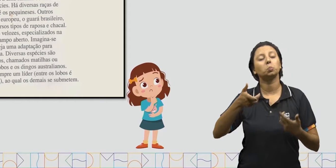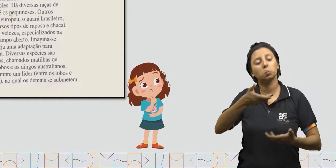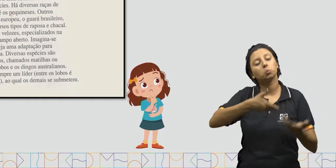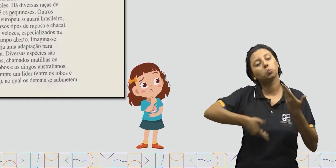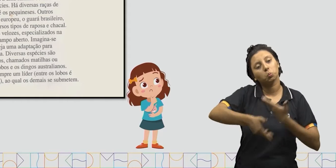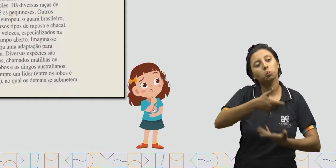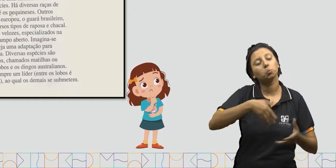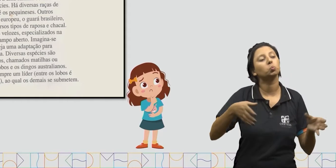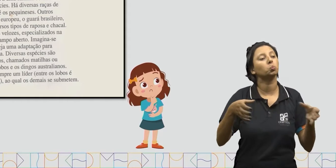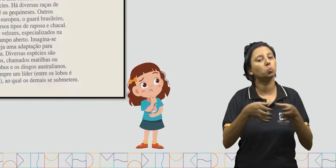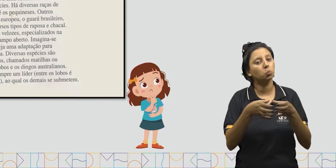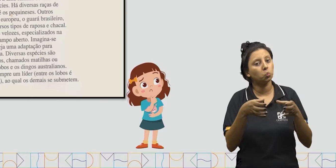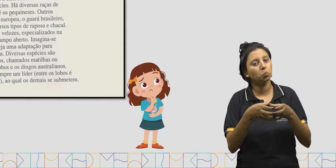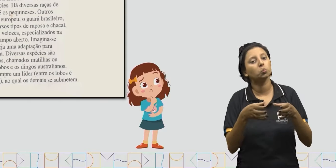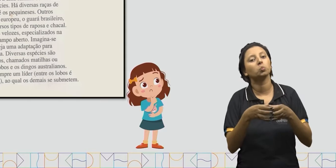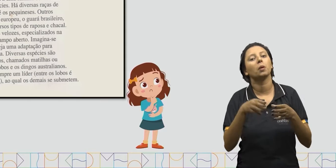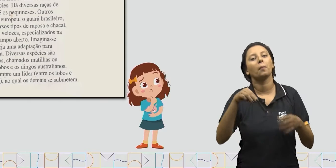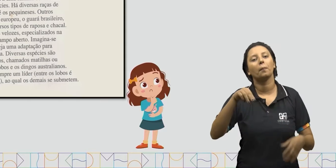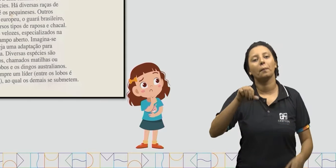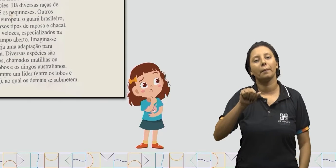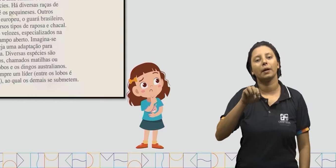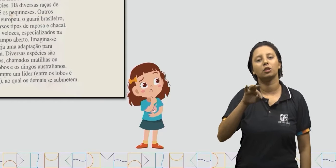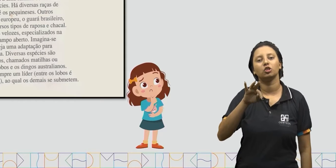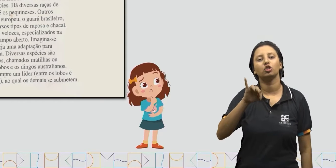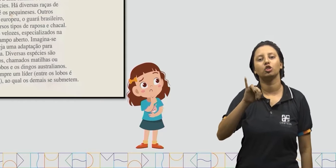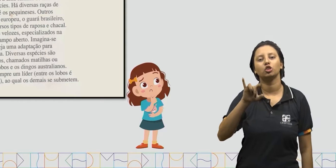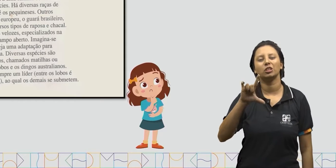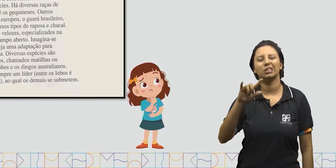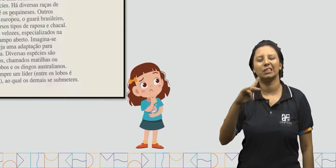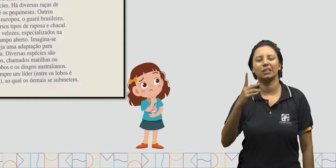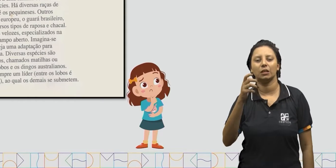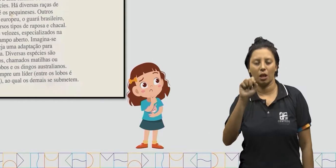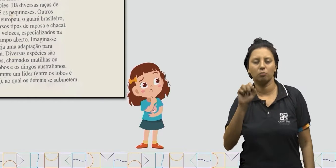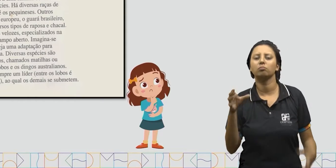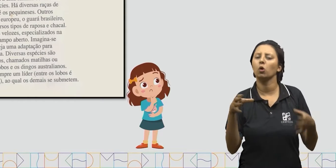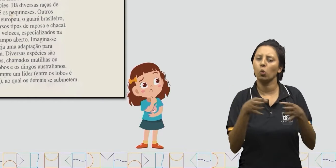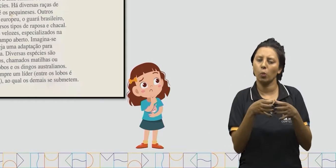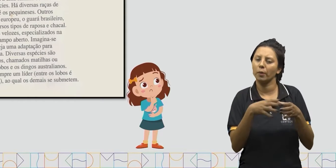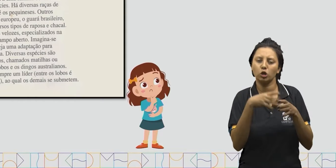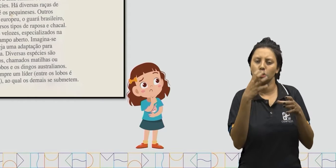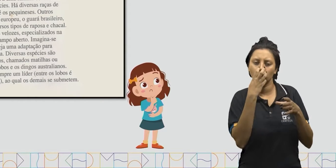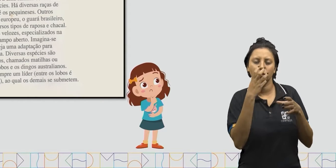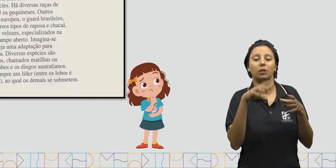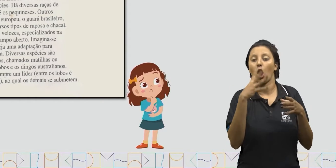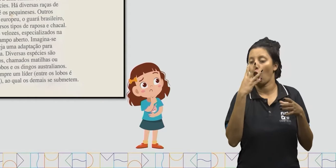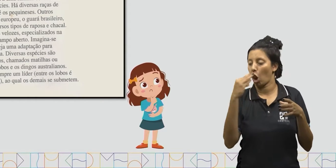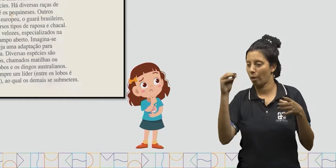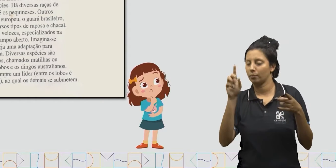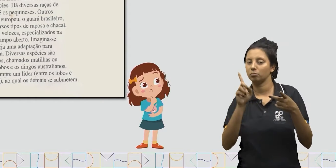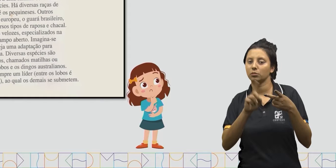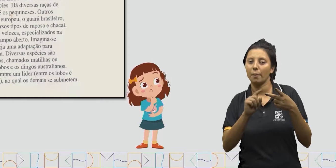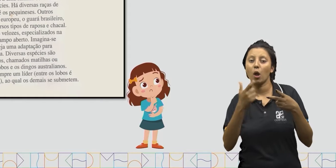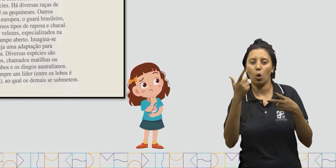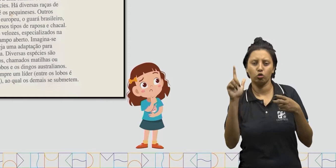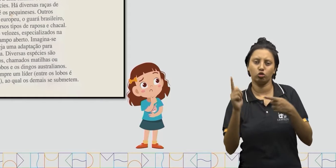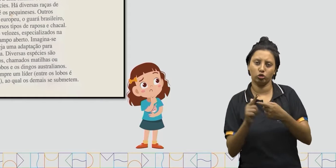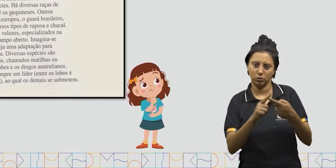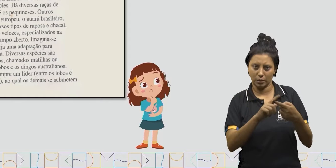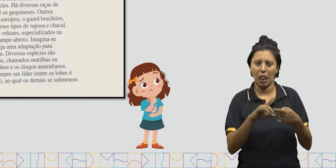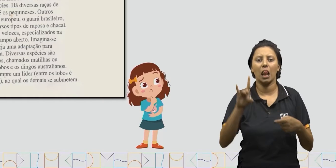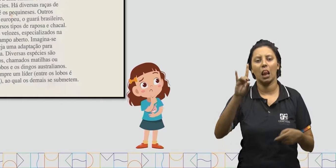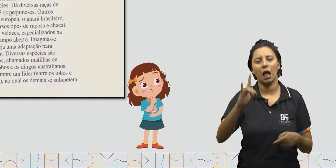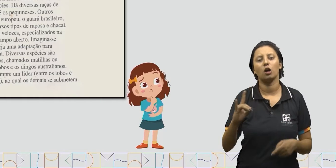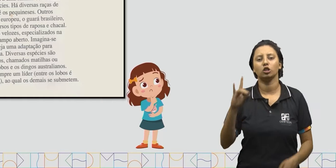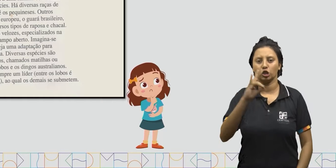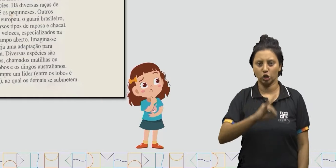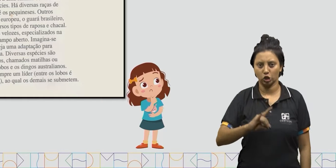vivem em grupos chamados matilhas ou alcateias, como os lobos e os dingos australianos.